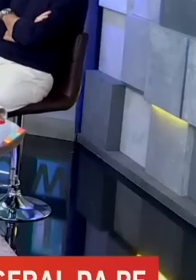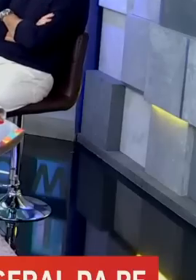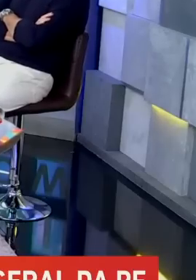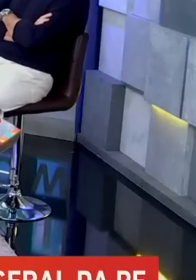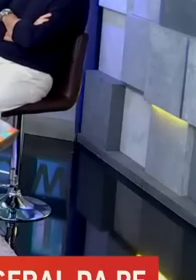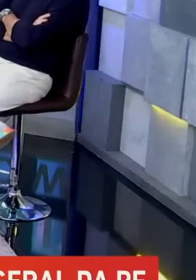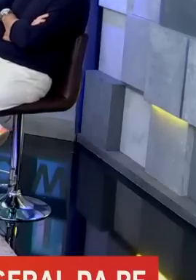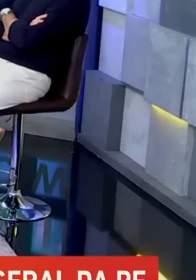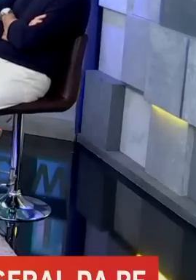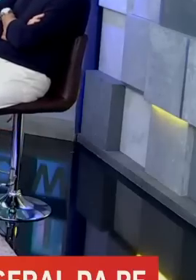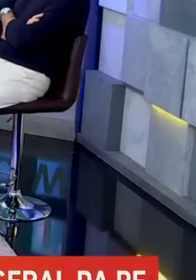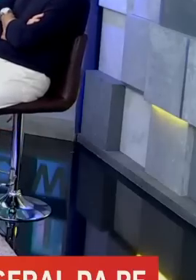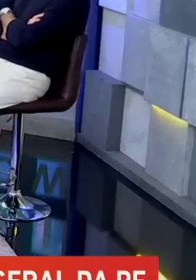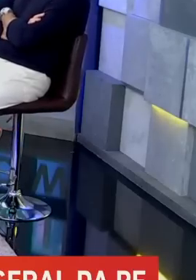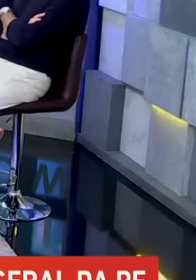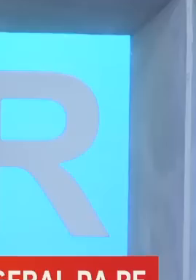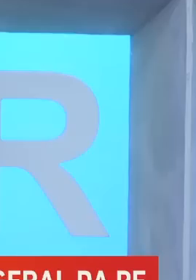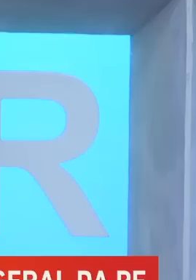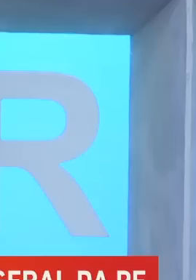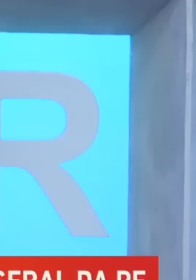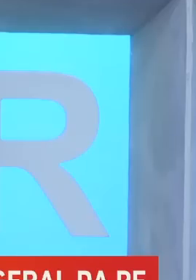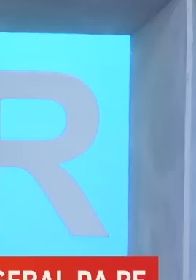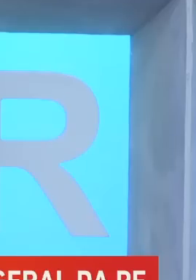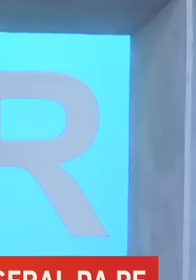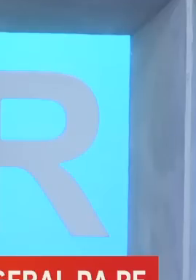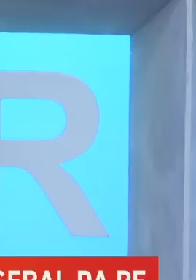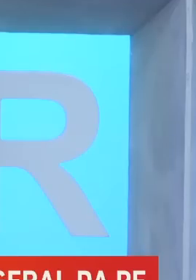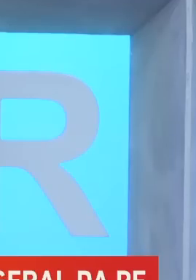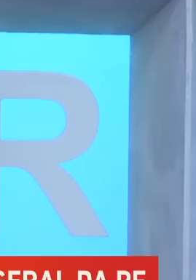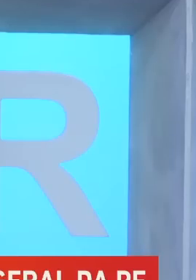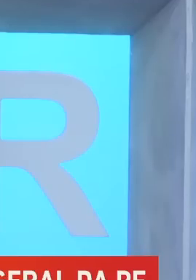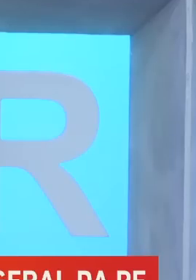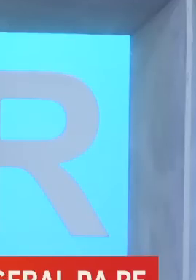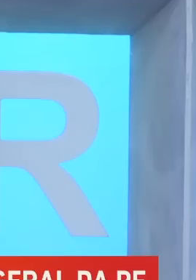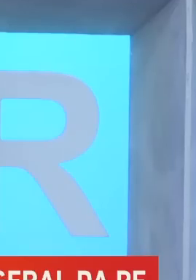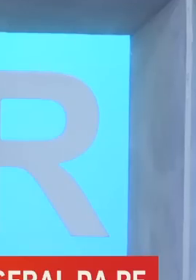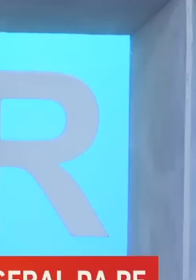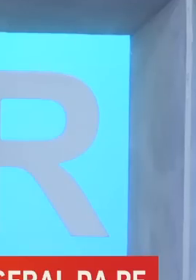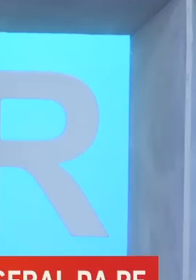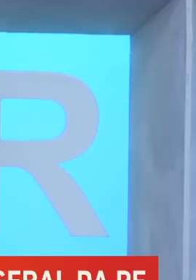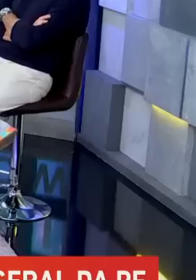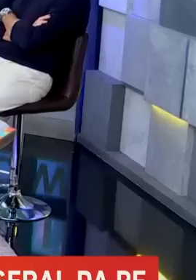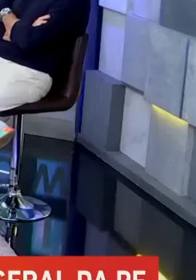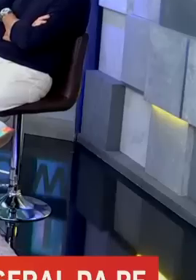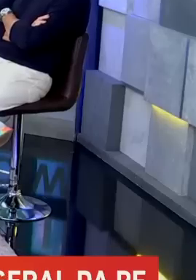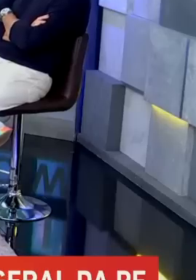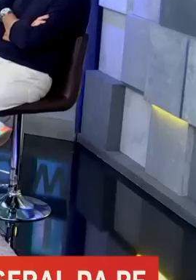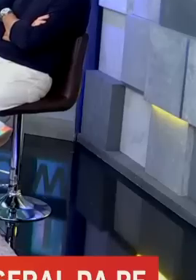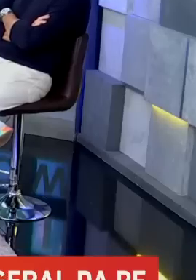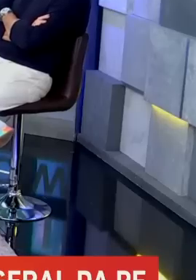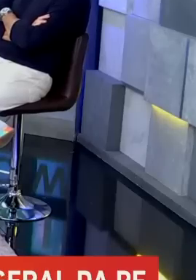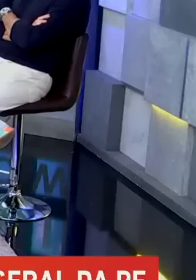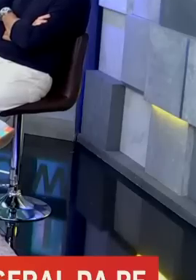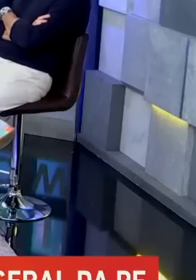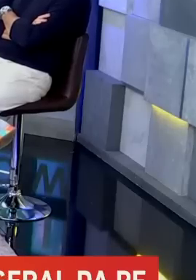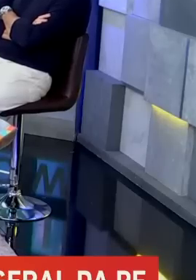tô me referindo a quem votou em bolsonaro a gente precisa realmente fazer uma divisão separar fazer uma divisão Clara é porque eu tenho pai que